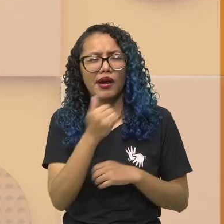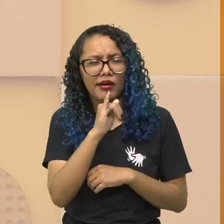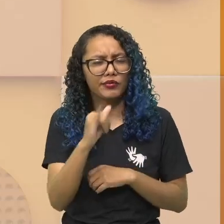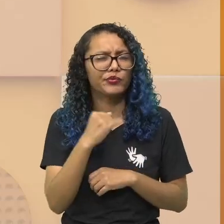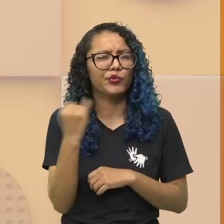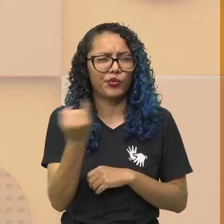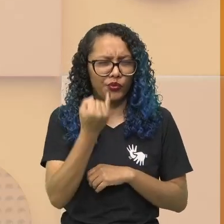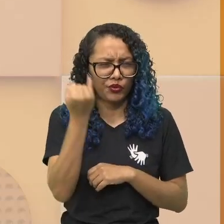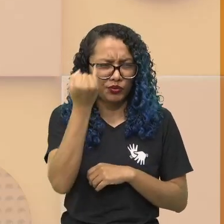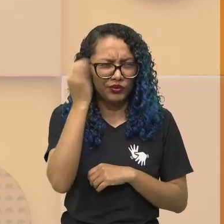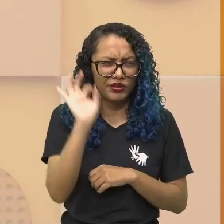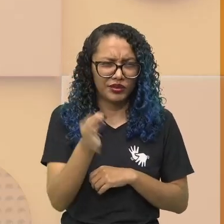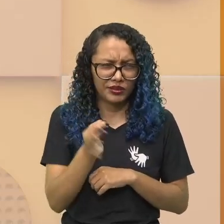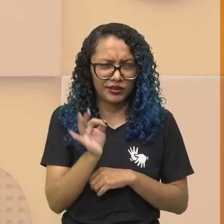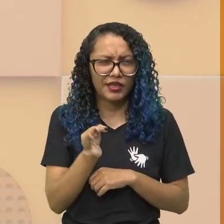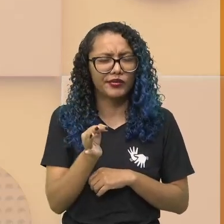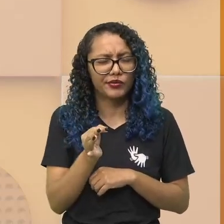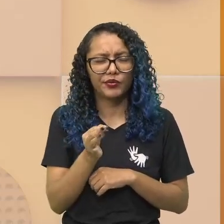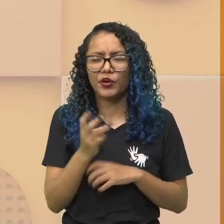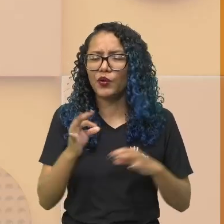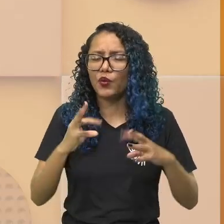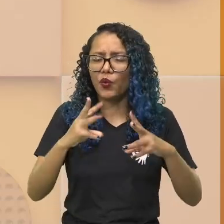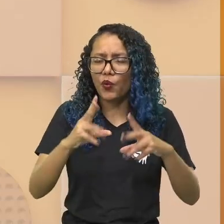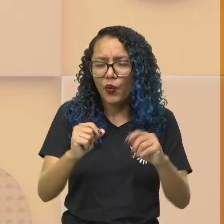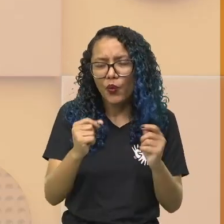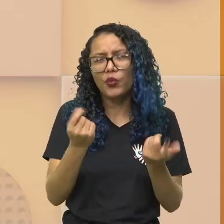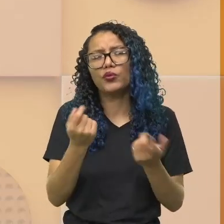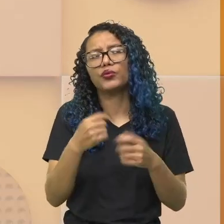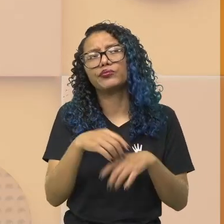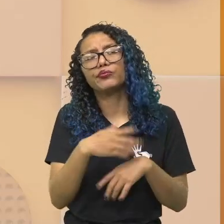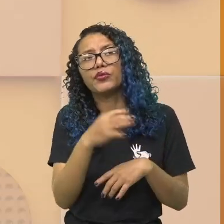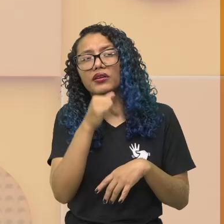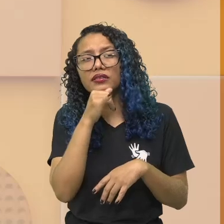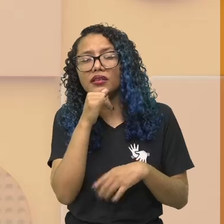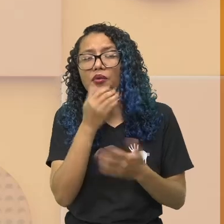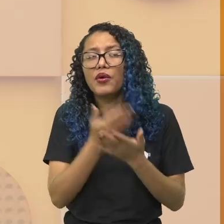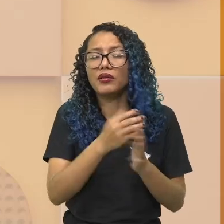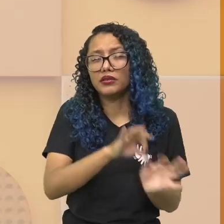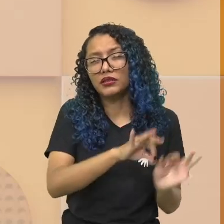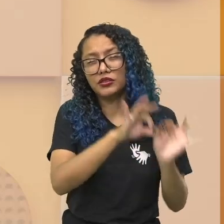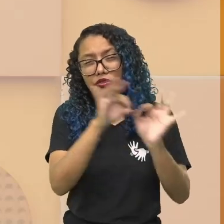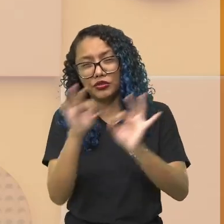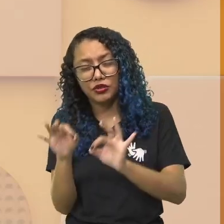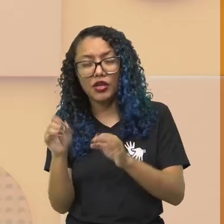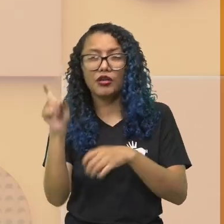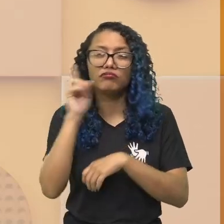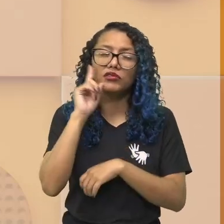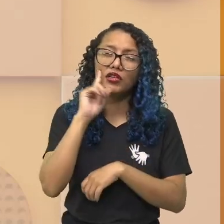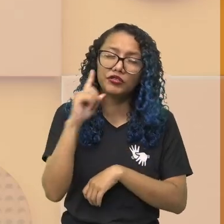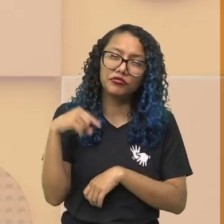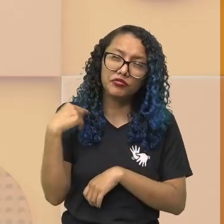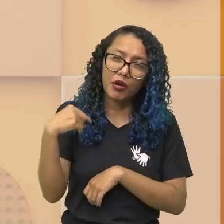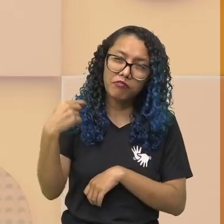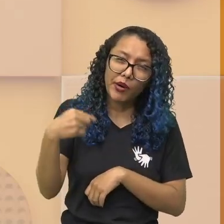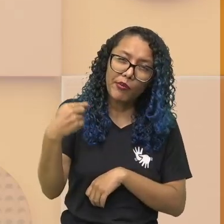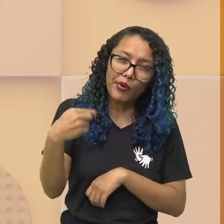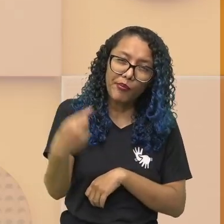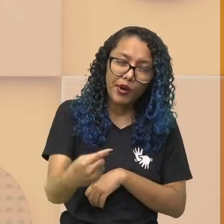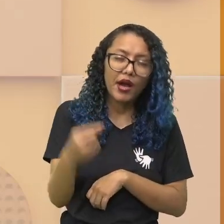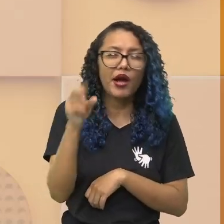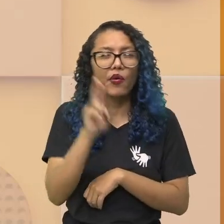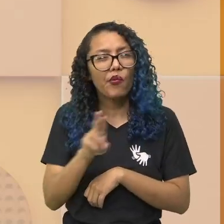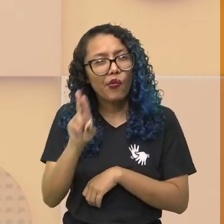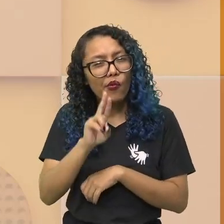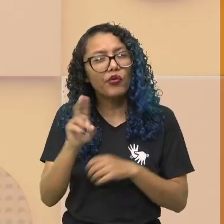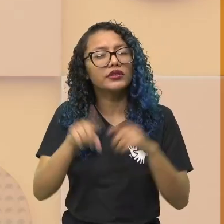gente, é muito importante para todo mundo, para quem está assistindo, para o dia a dia das pessoas, para as pessoas, enfim, usarem, né,